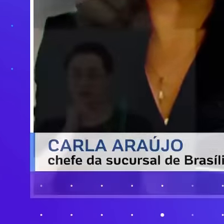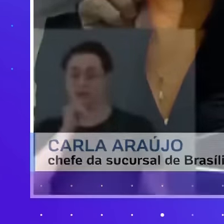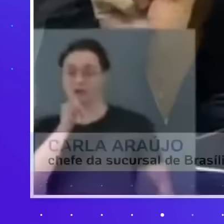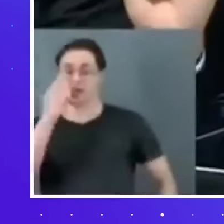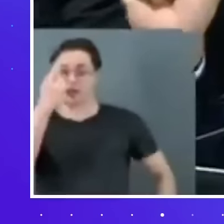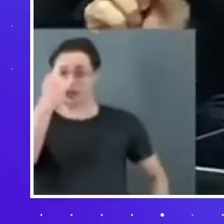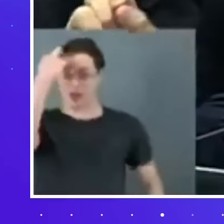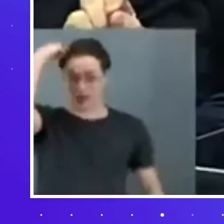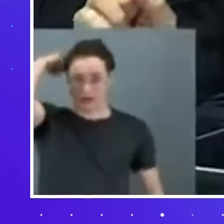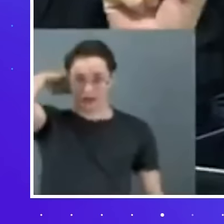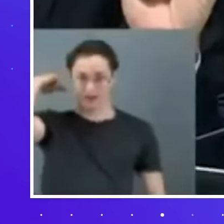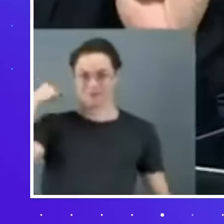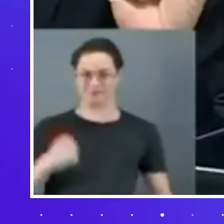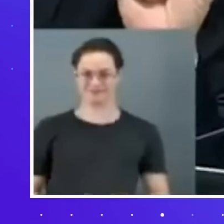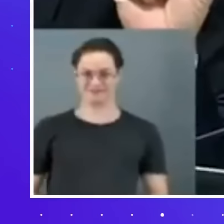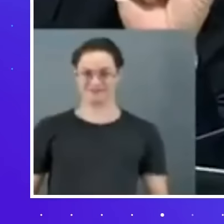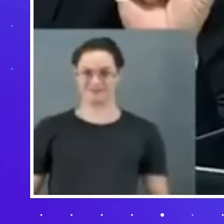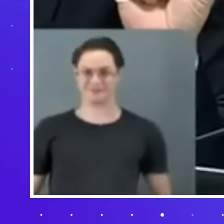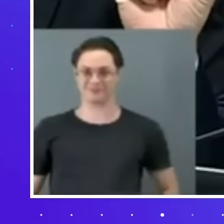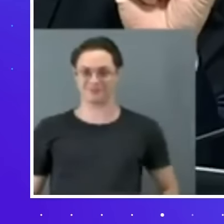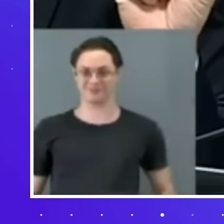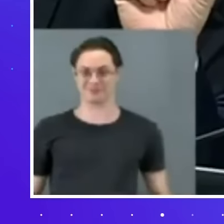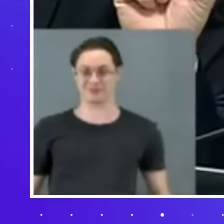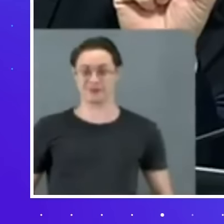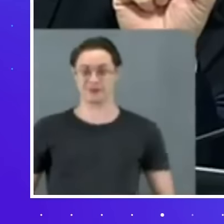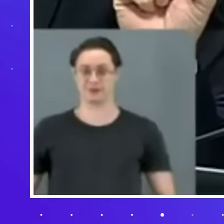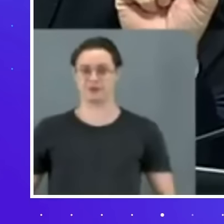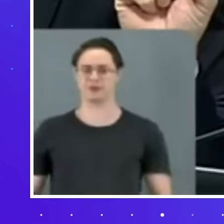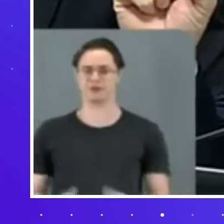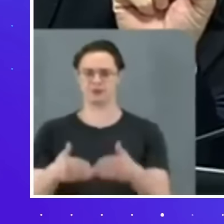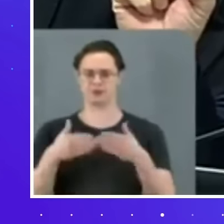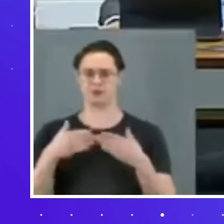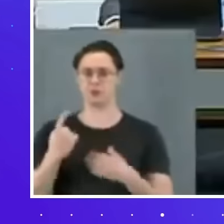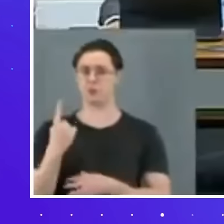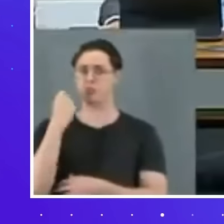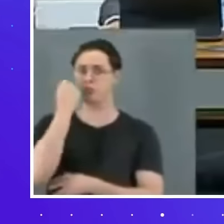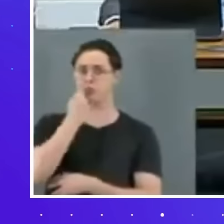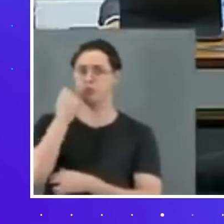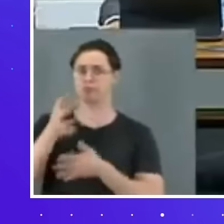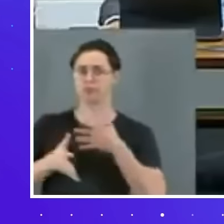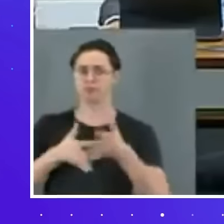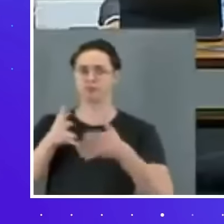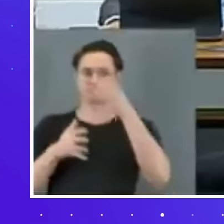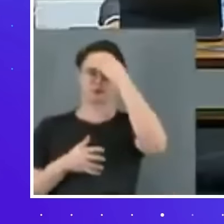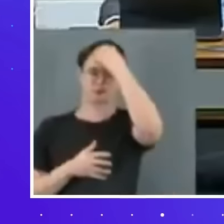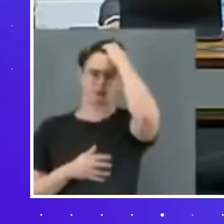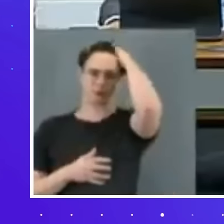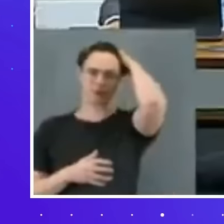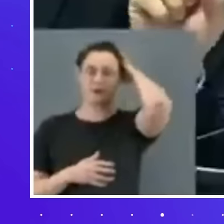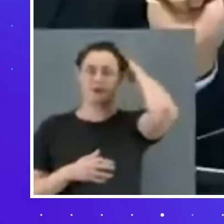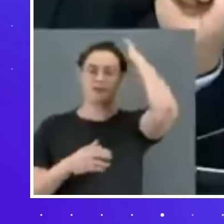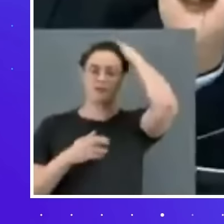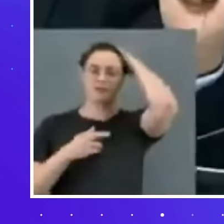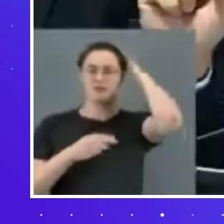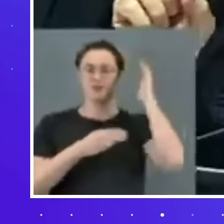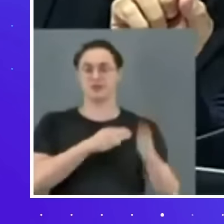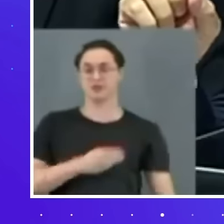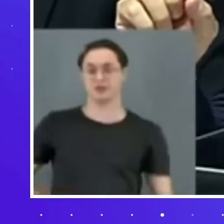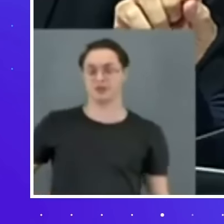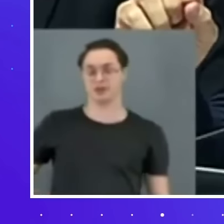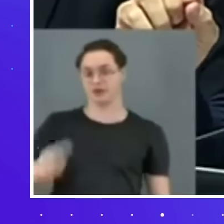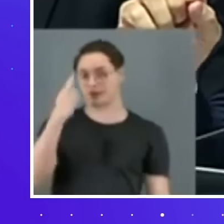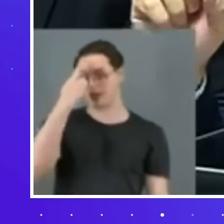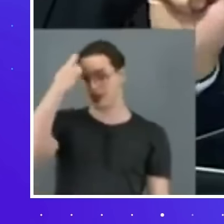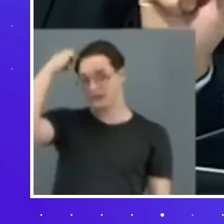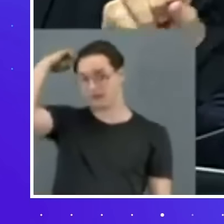coincidentemente ou não, desmarcou essa entrevista, né, Carla? Então, Diego, é muito desagradável, na verdade, ter que falar